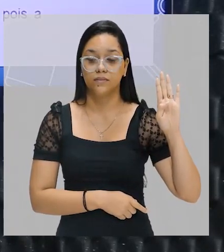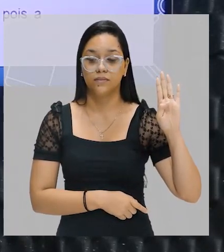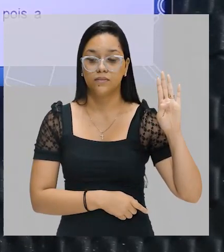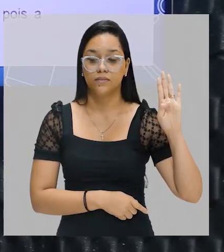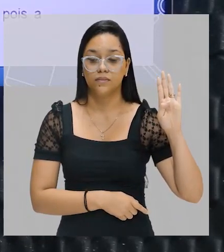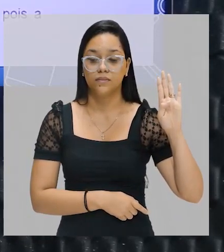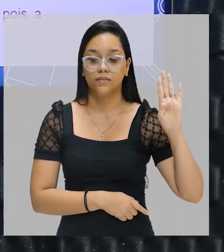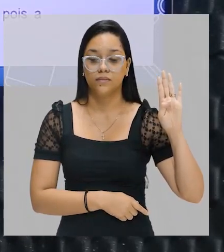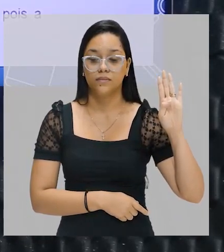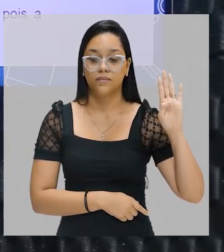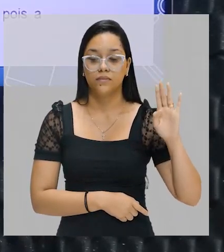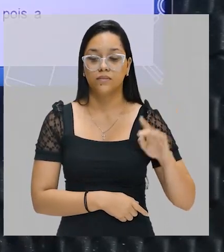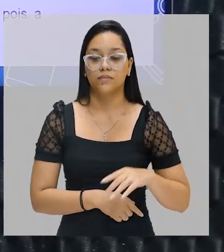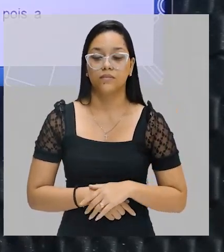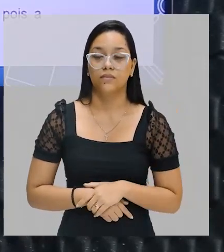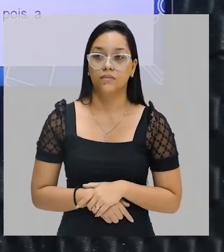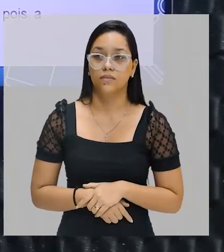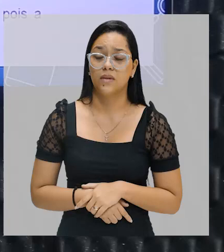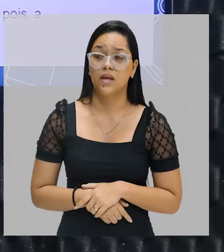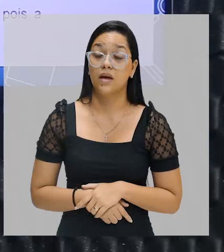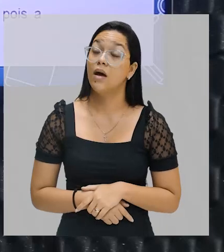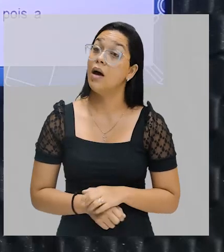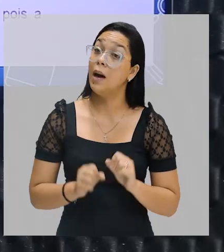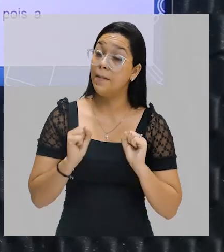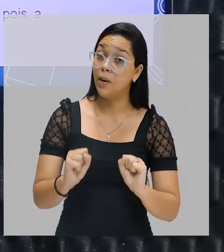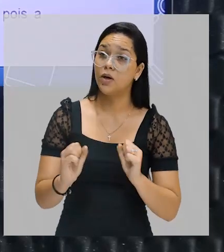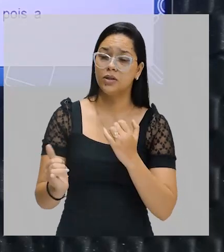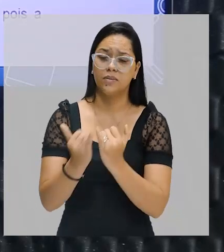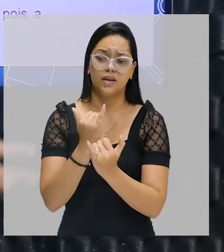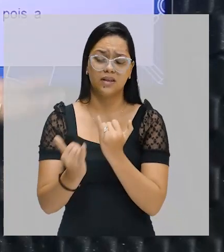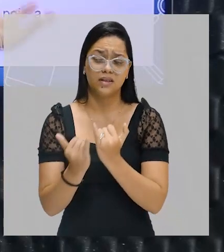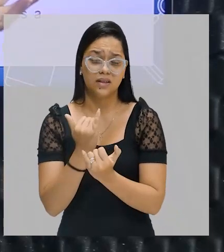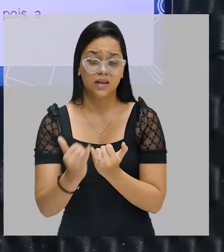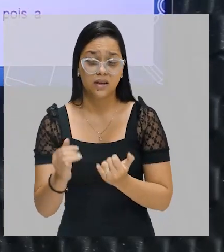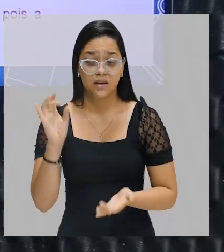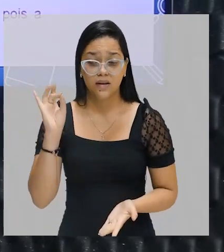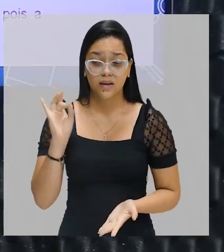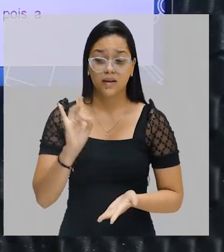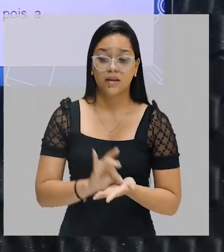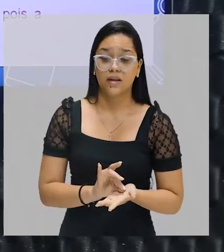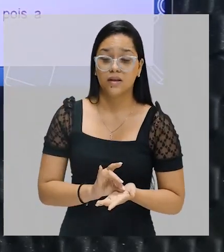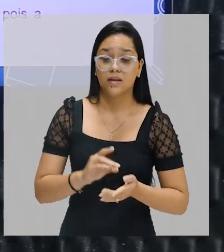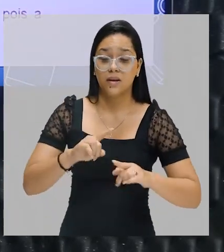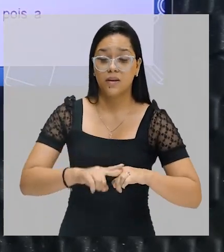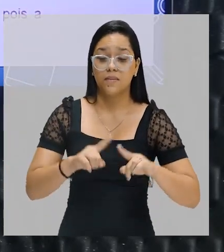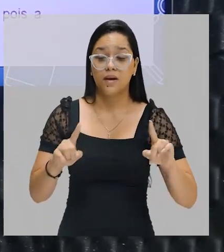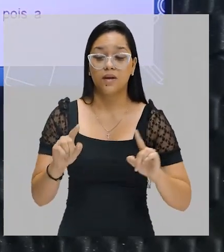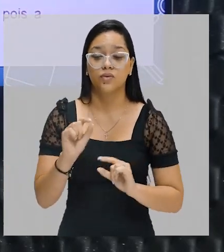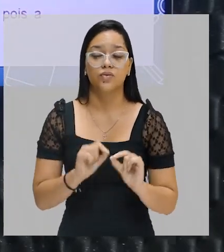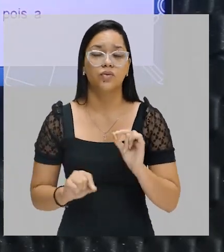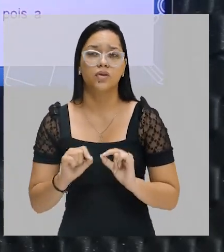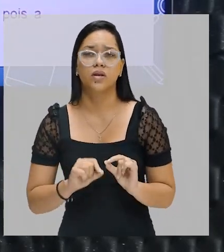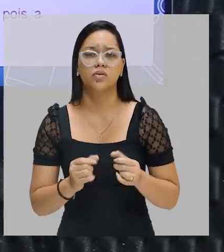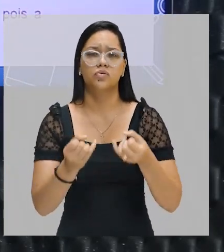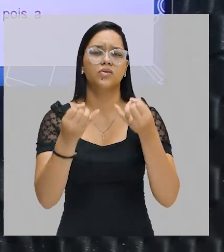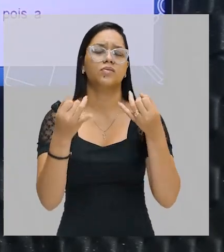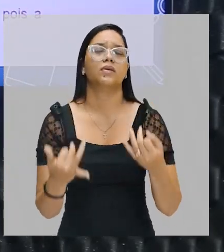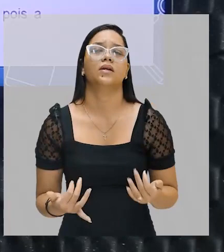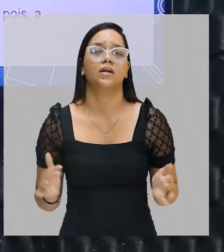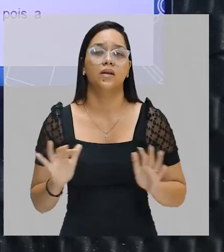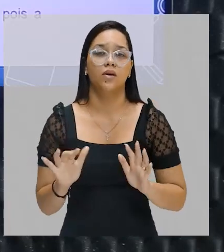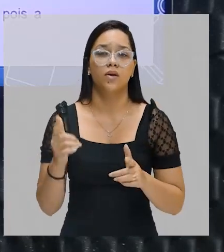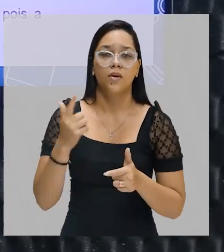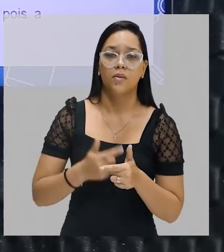da pessoa. Isso aqui, galera, pode até parecer verdade, mas se o contexto não fala isso. O contexto não fala